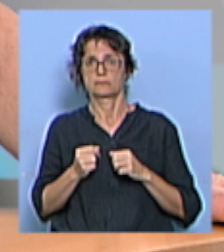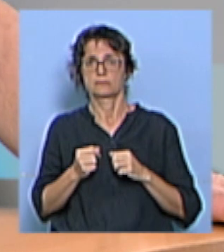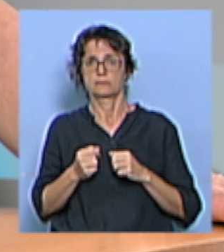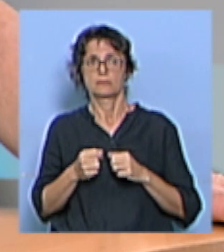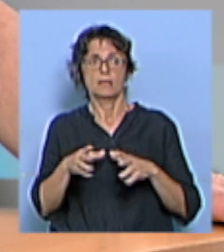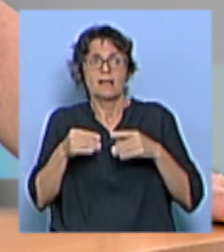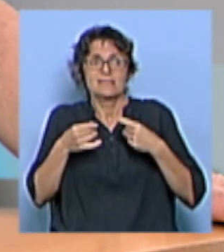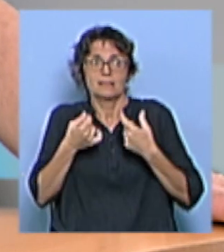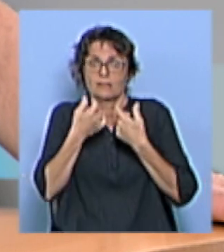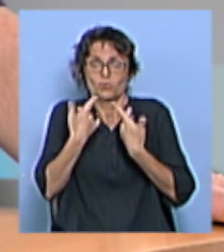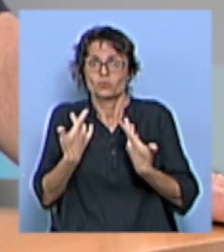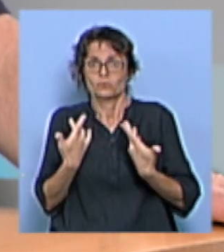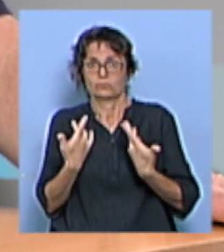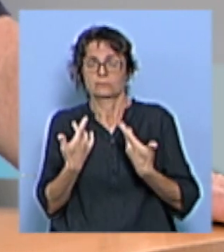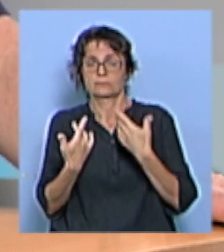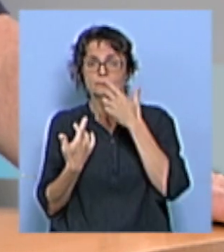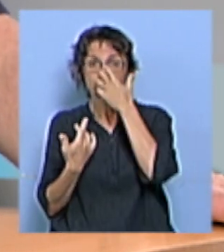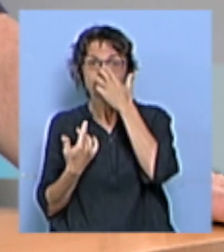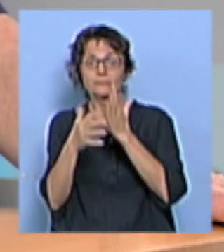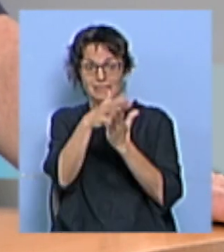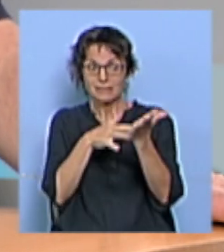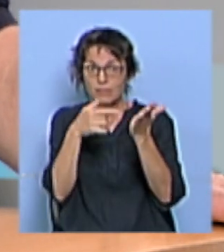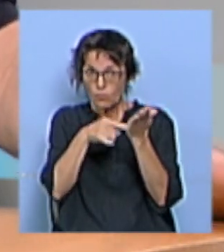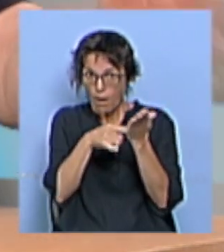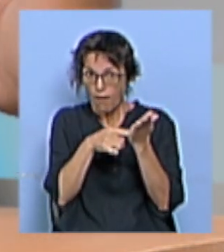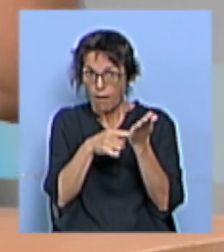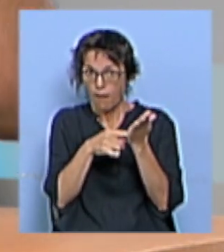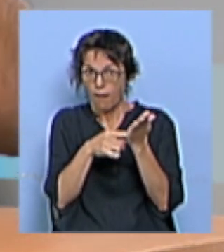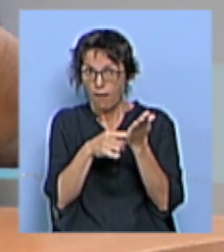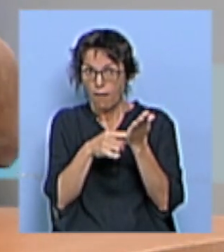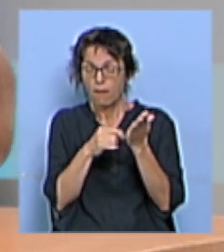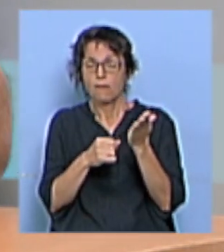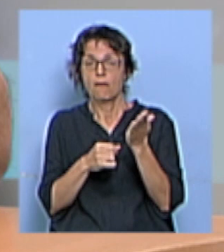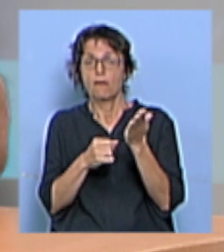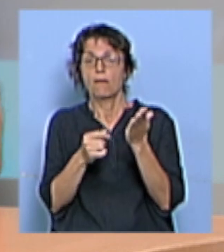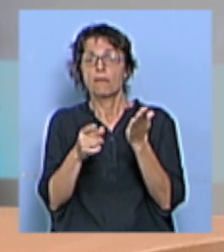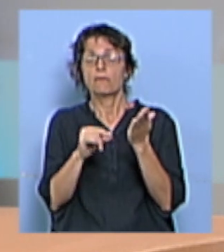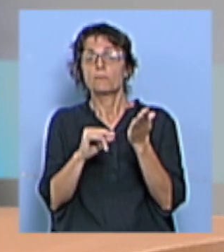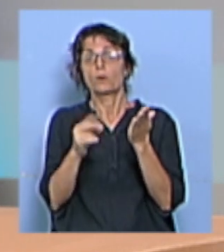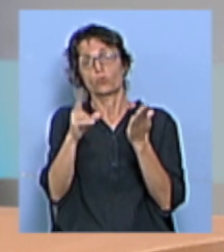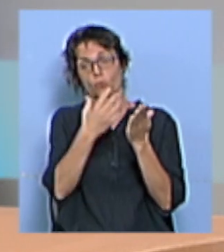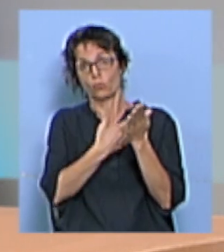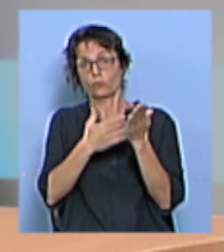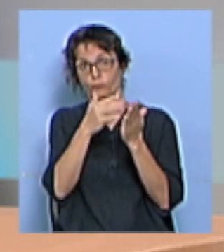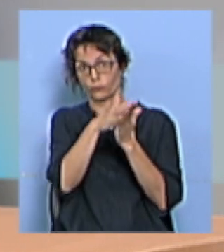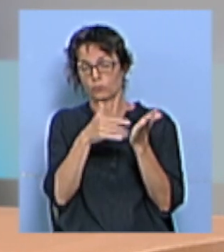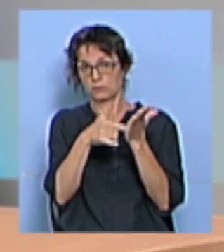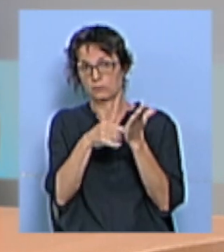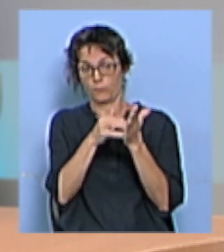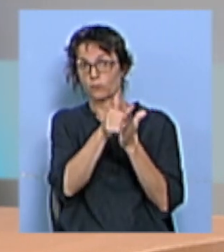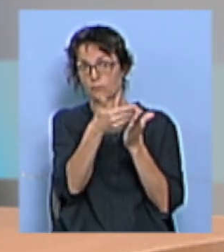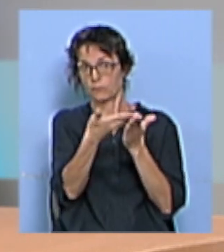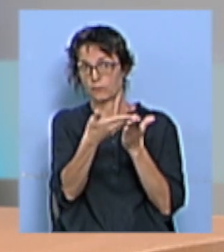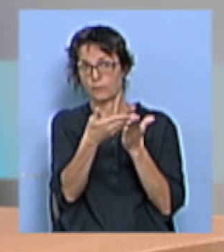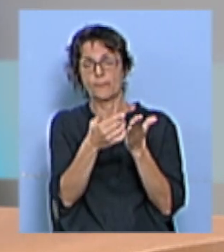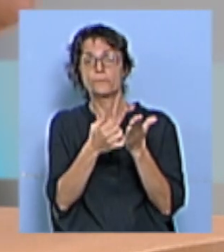repare, Henrique, há textos, até no Novo Testamento, e que depois são recolhidos na liturgia e que nós até rezamos muitas vezes nas missas,